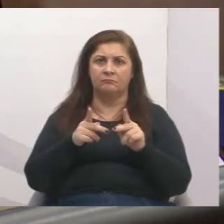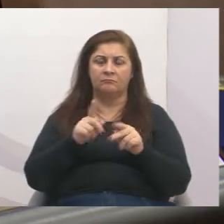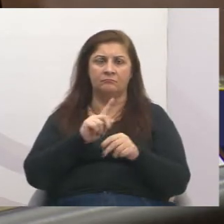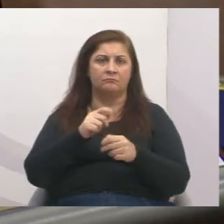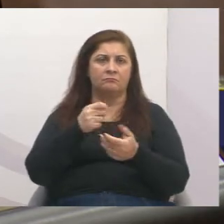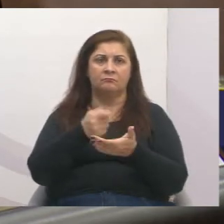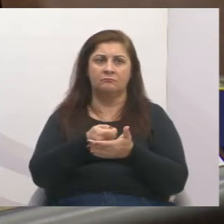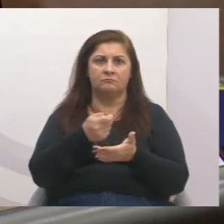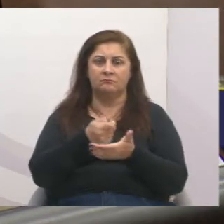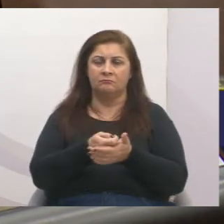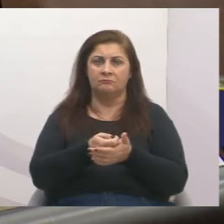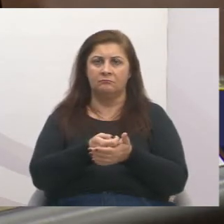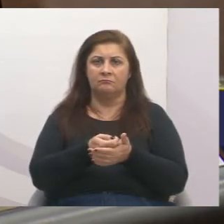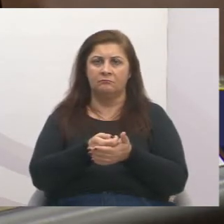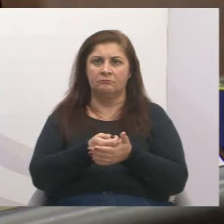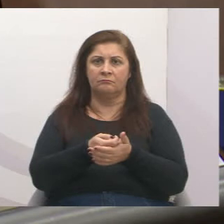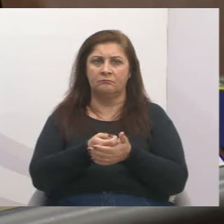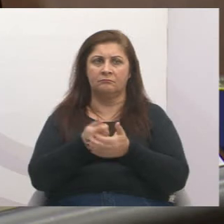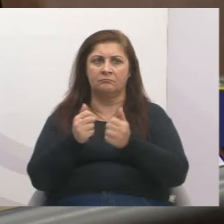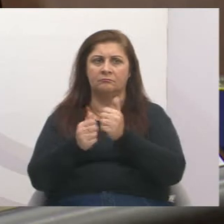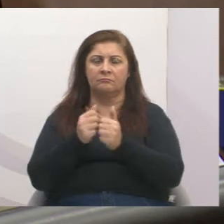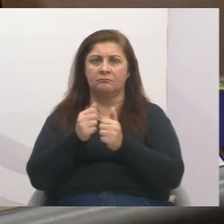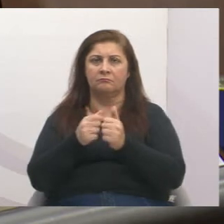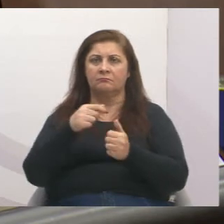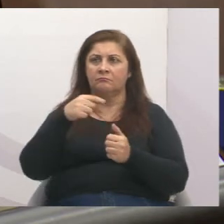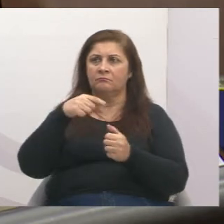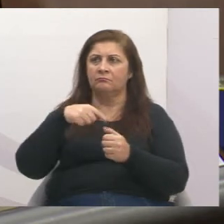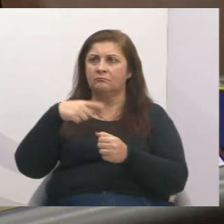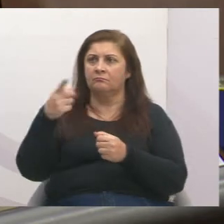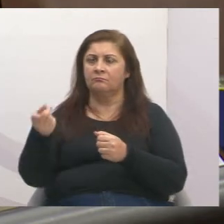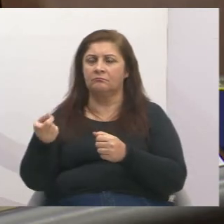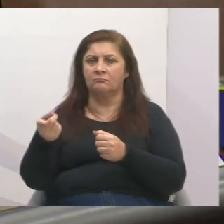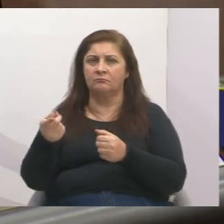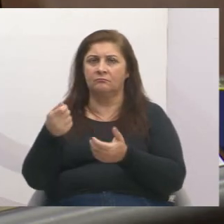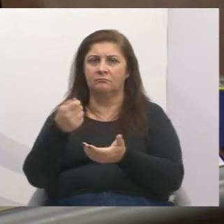pagar a despesa do jogo, aí quando você sai tem que pagar de novo.